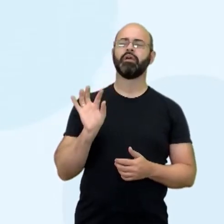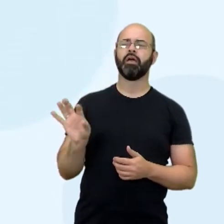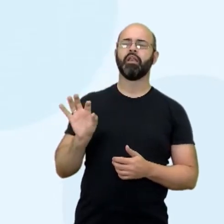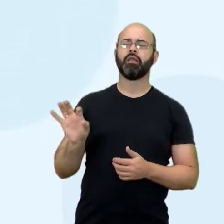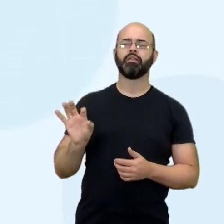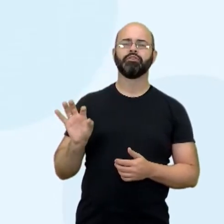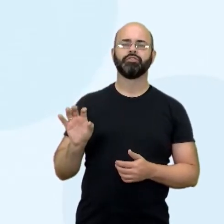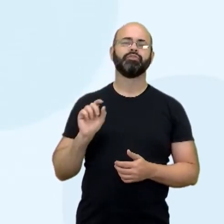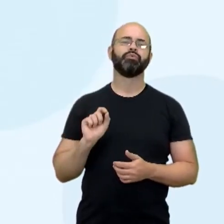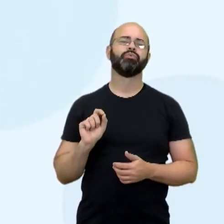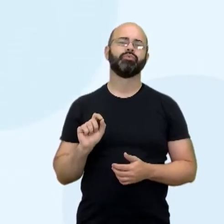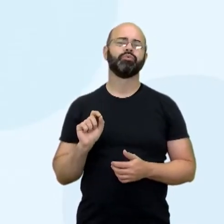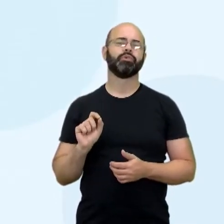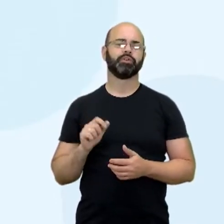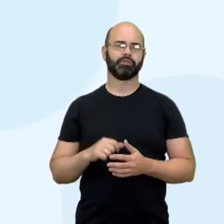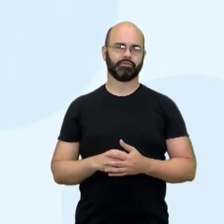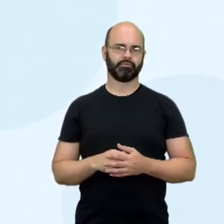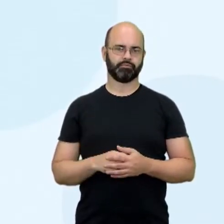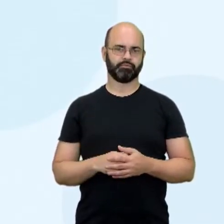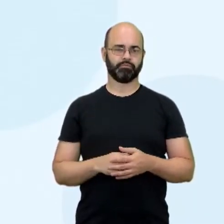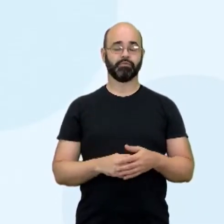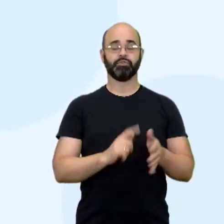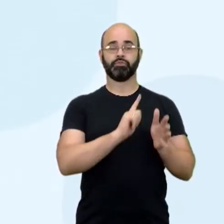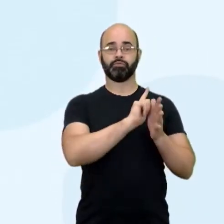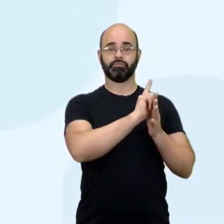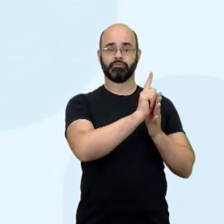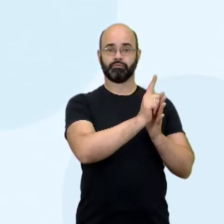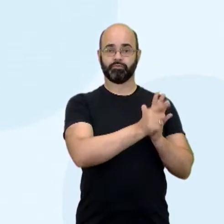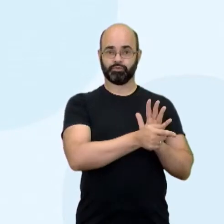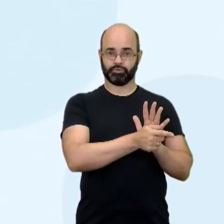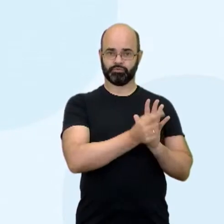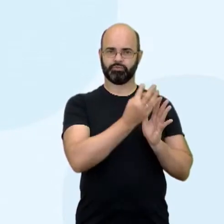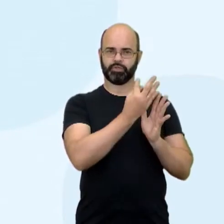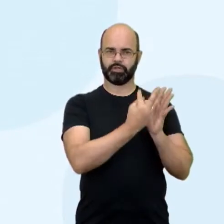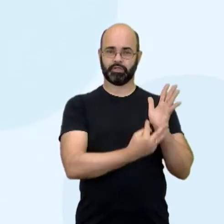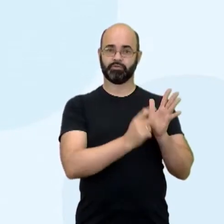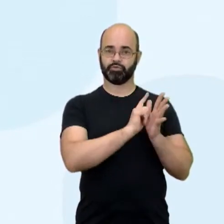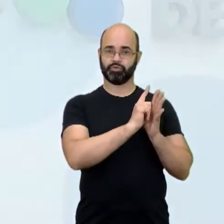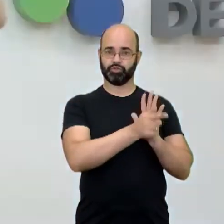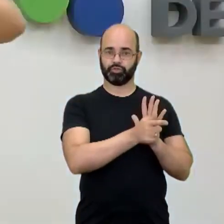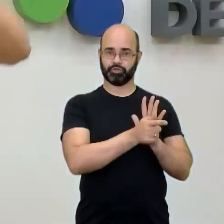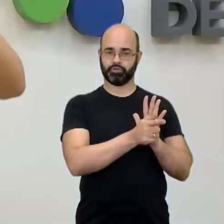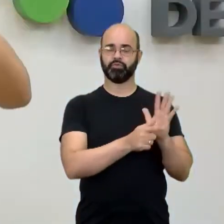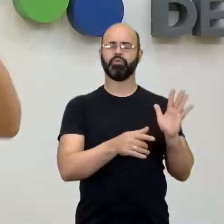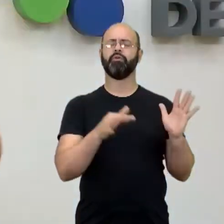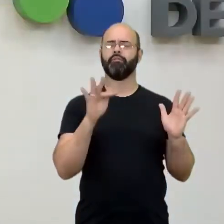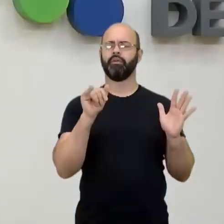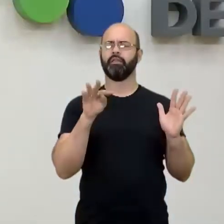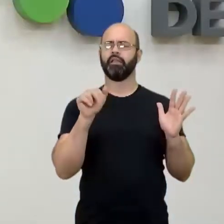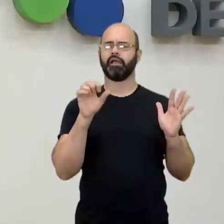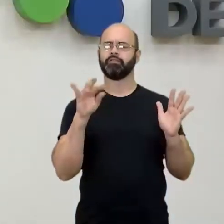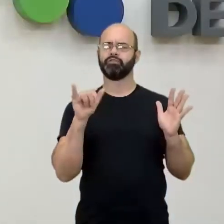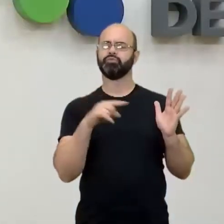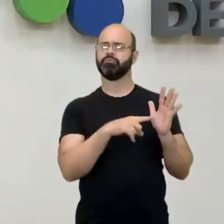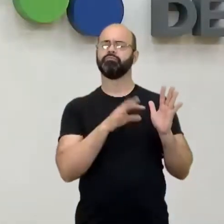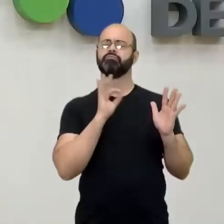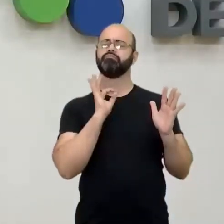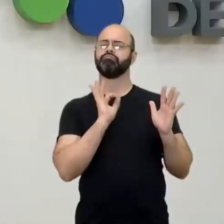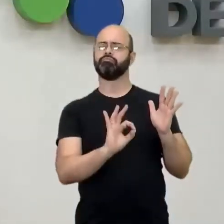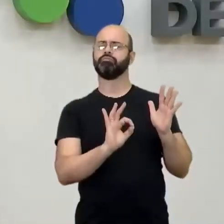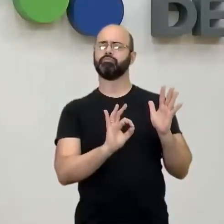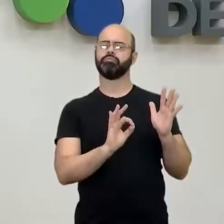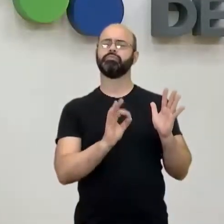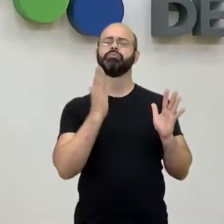O que define um gênero textual conto fantástico? Quando eu posso dizer, esse conto é fantástico, certo?